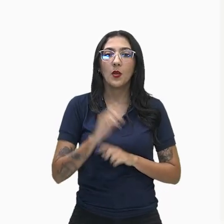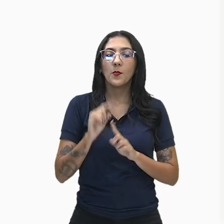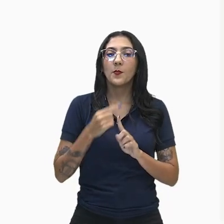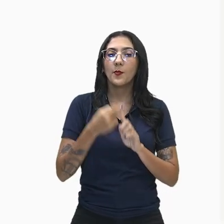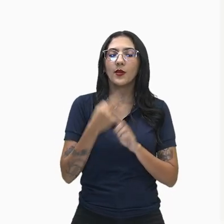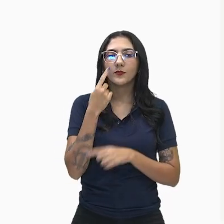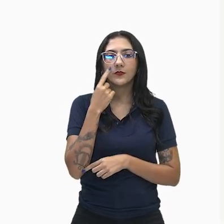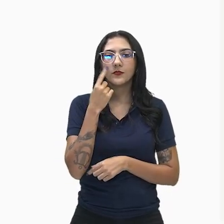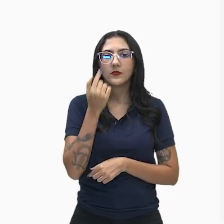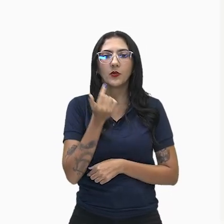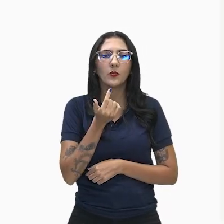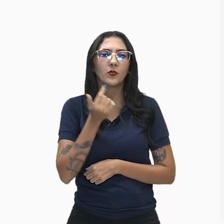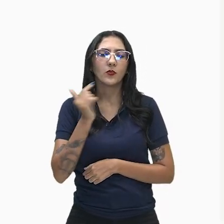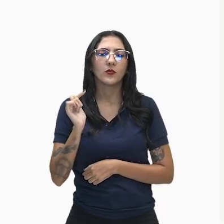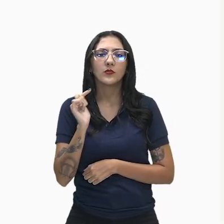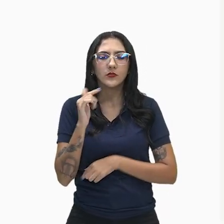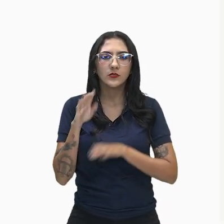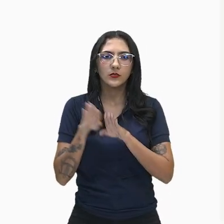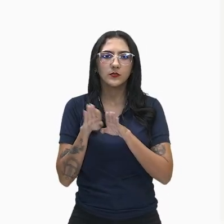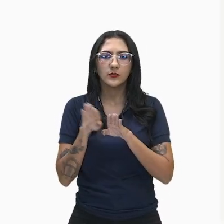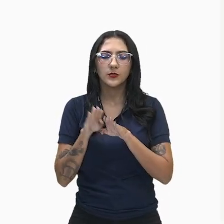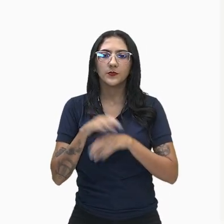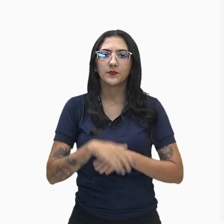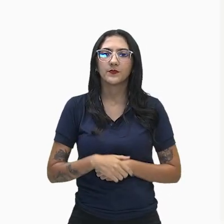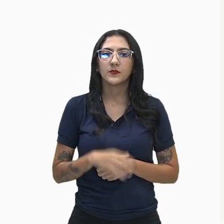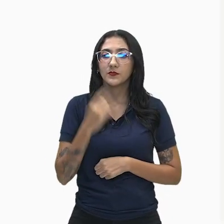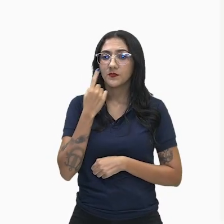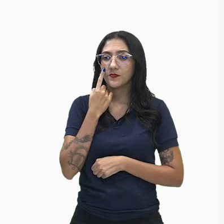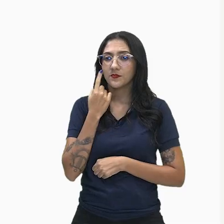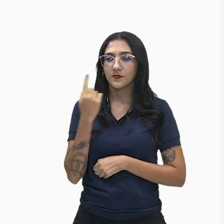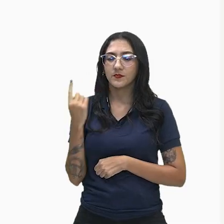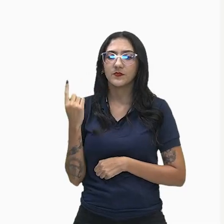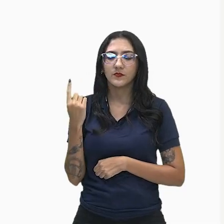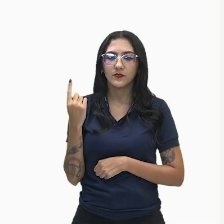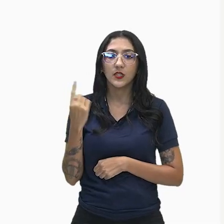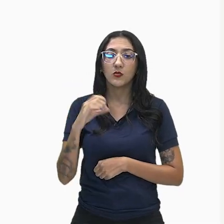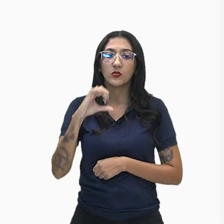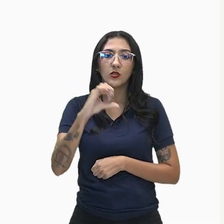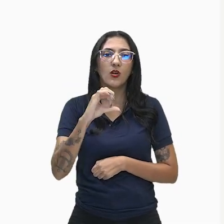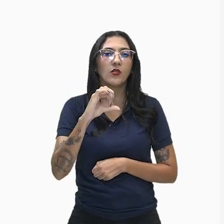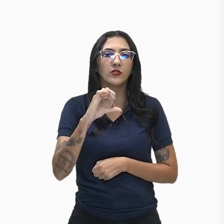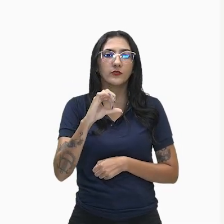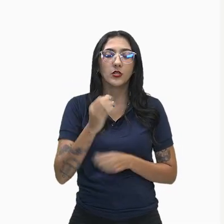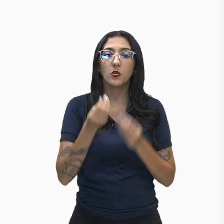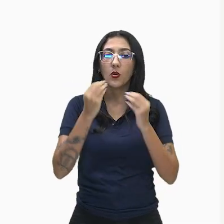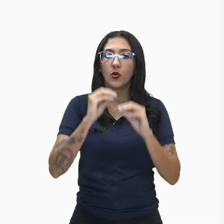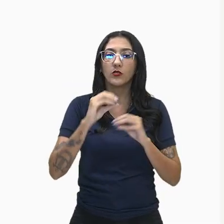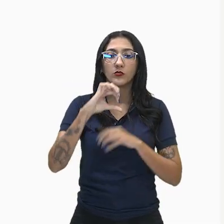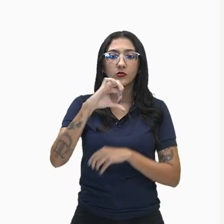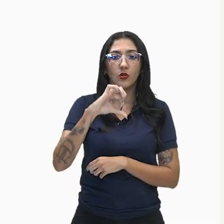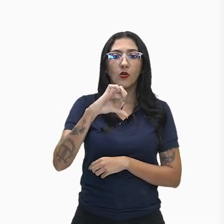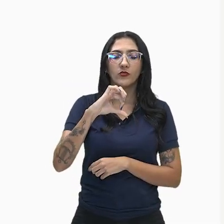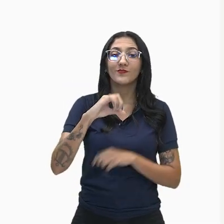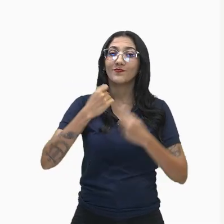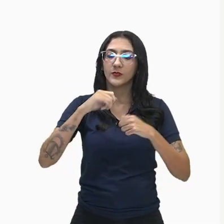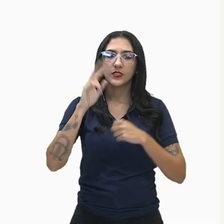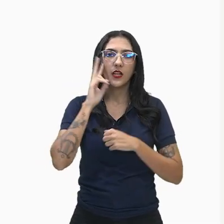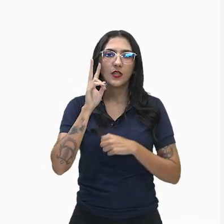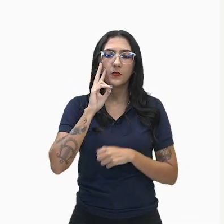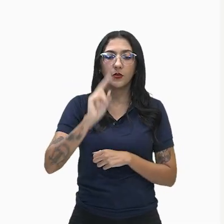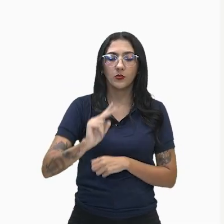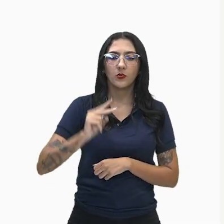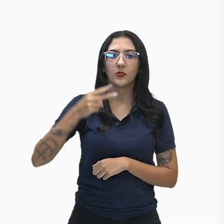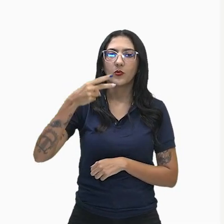cateto? O outro cateto é de 9, tá bom? Então, vem aqui, ó, 9, não esqueça de elevar ao quadrado, porque o teorema diz que